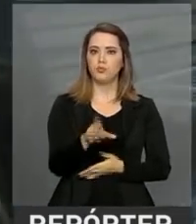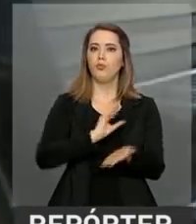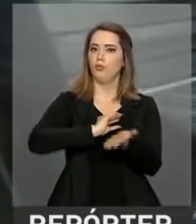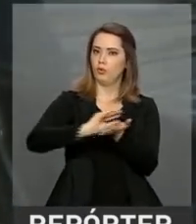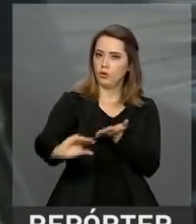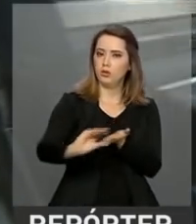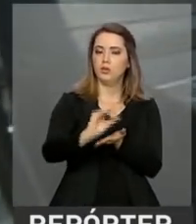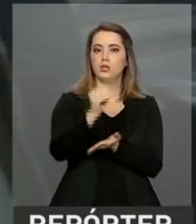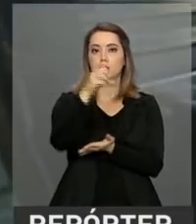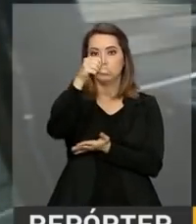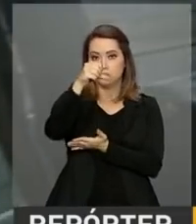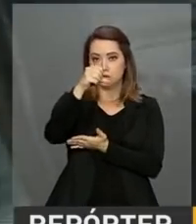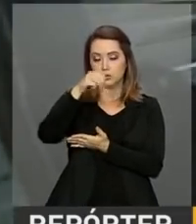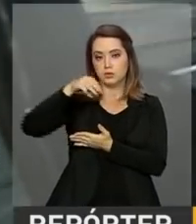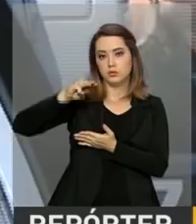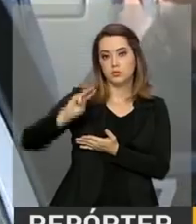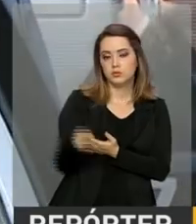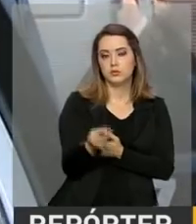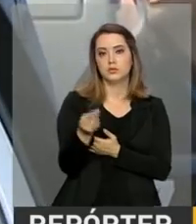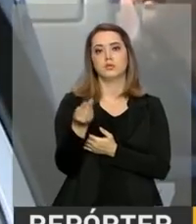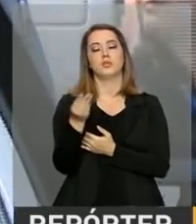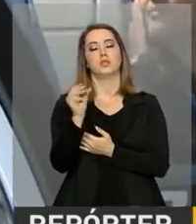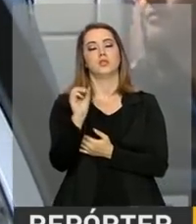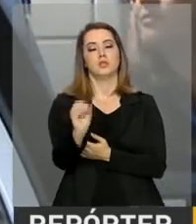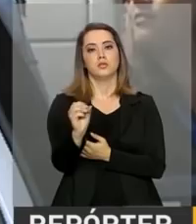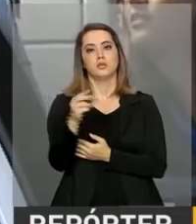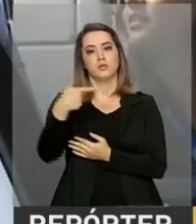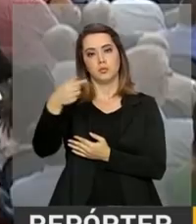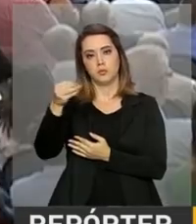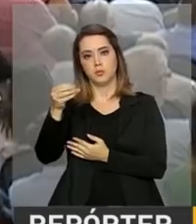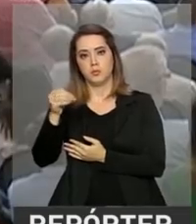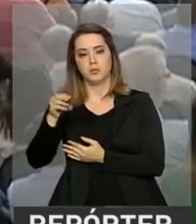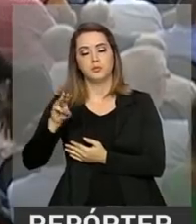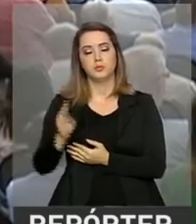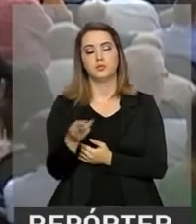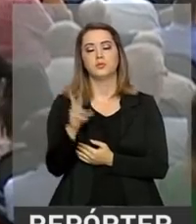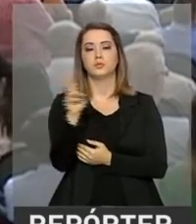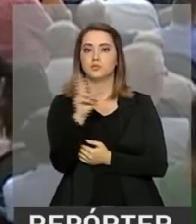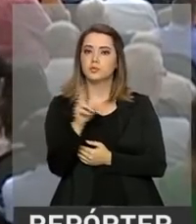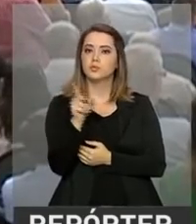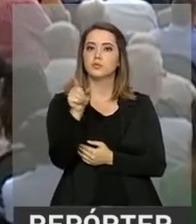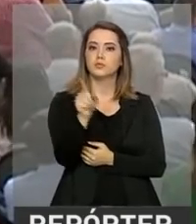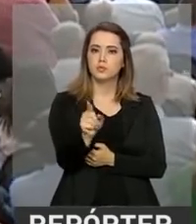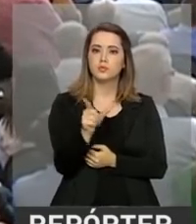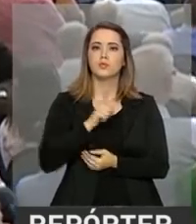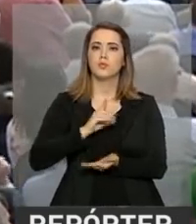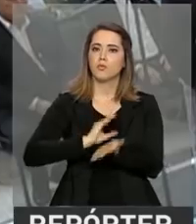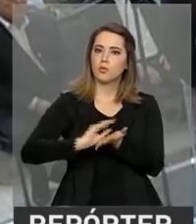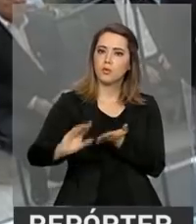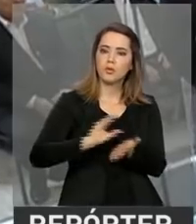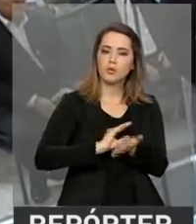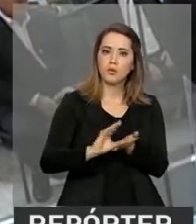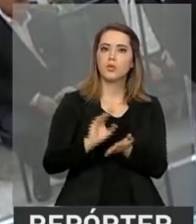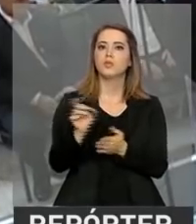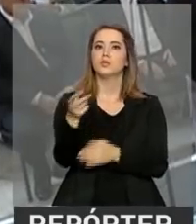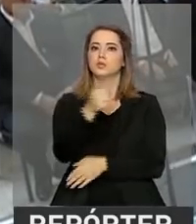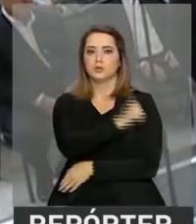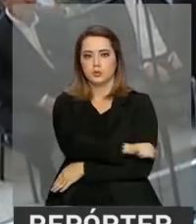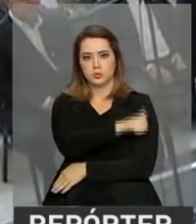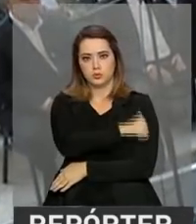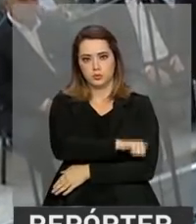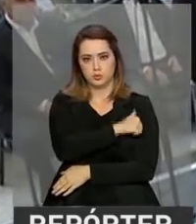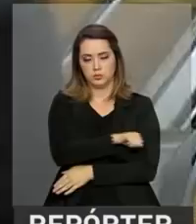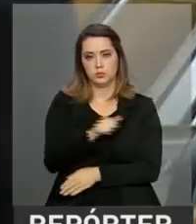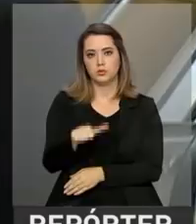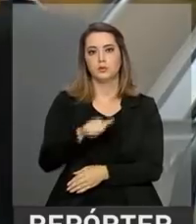linha 4 foi de 9 bilhões e 700 milhões de reais. A maior parte dos recursos foi do governo estadual, com